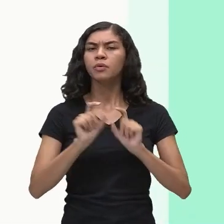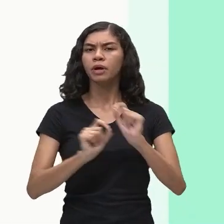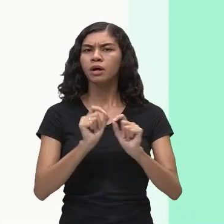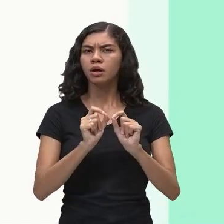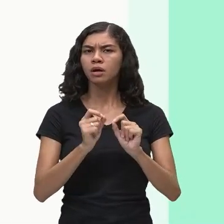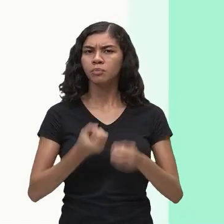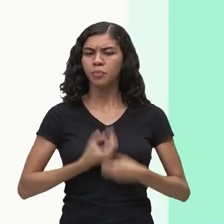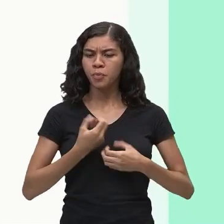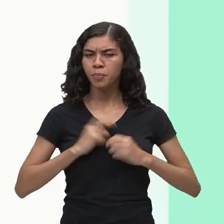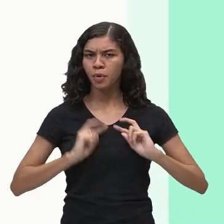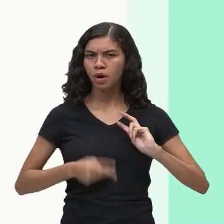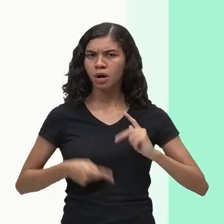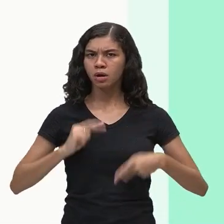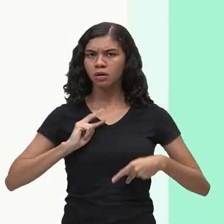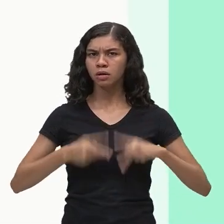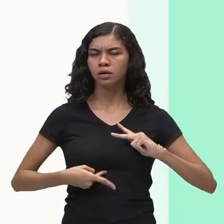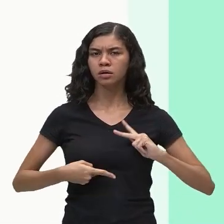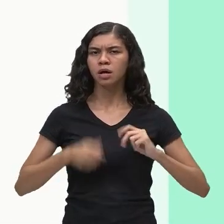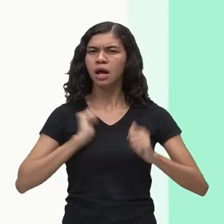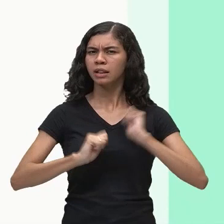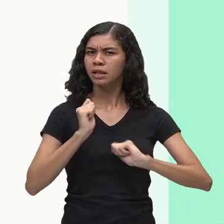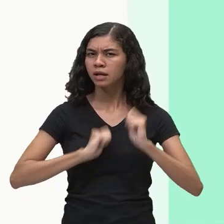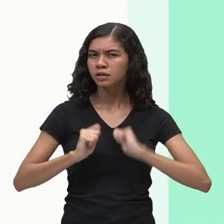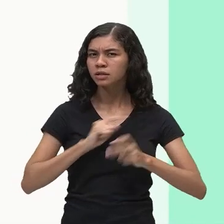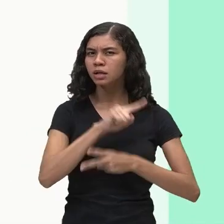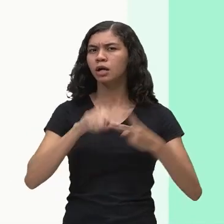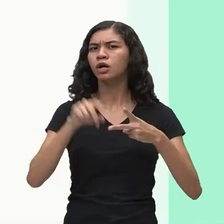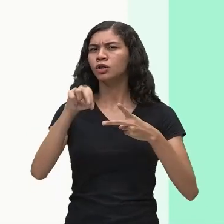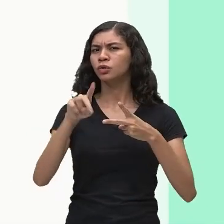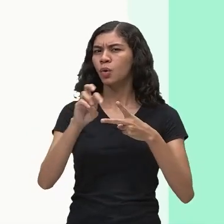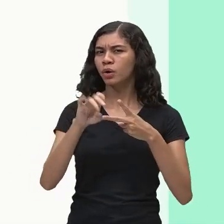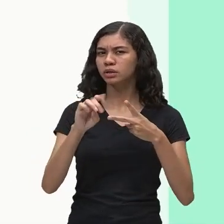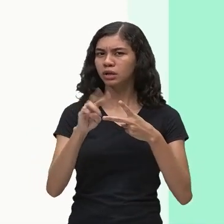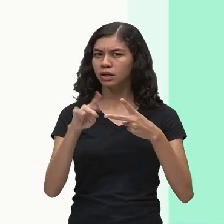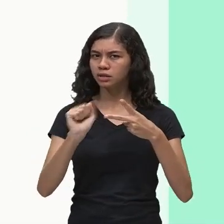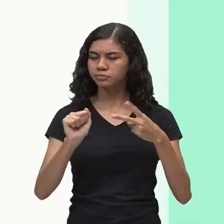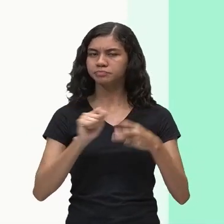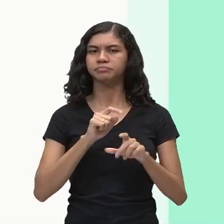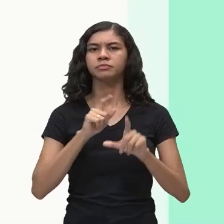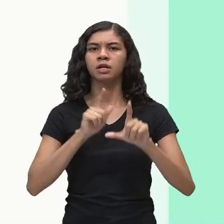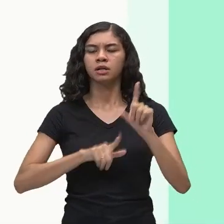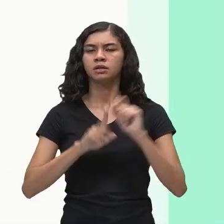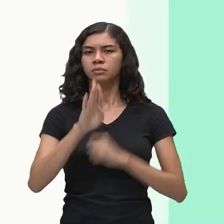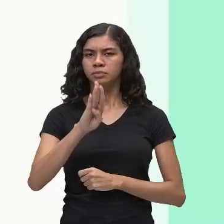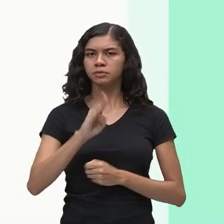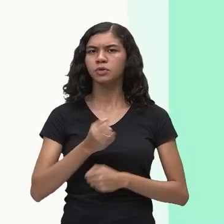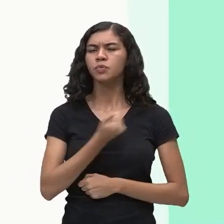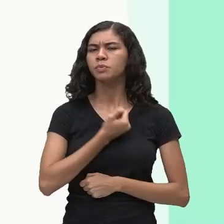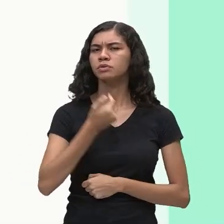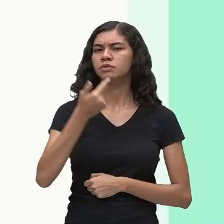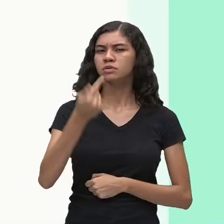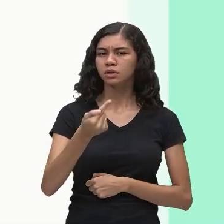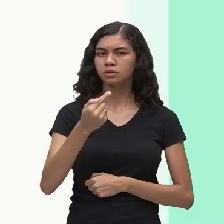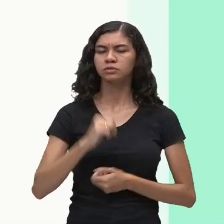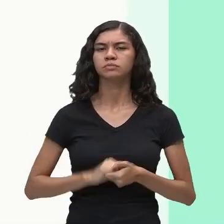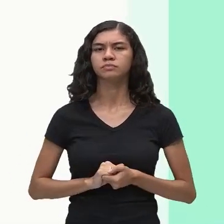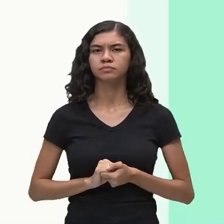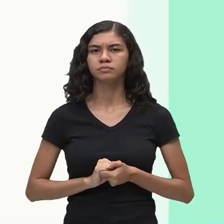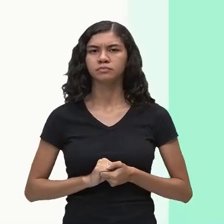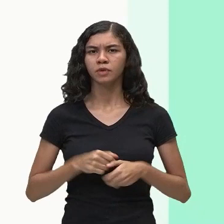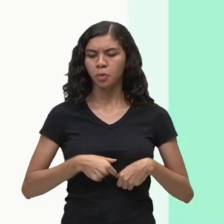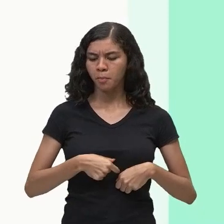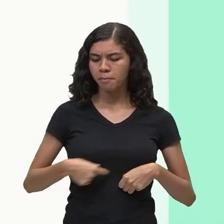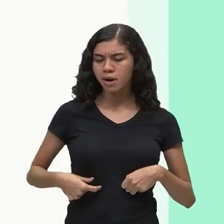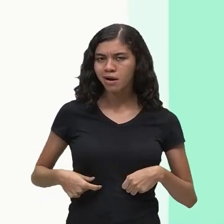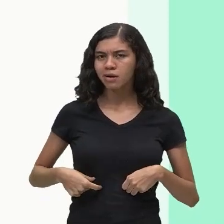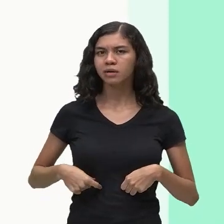os hormônios adrenalina e noradrenalina. Na letra B, o número 7 corresponde ao pâncreas e é